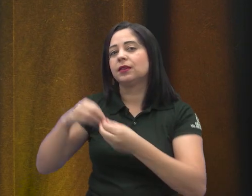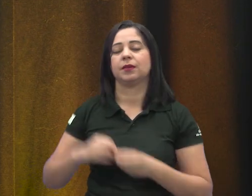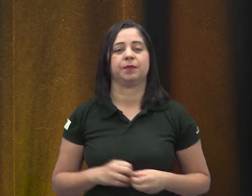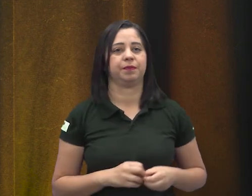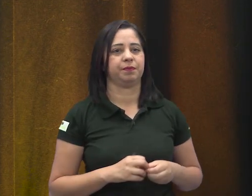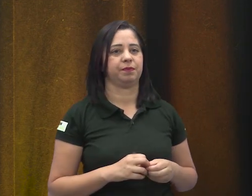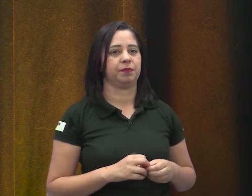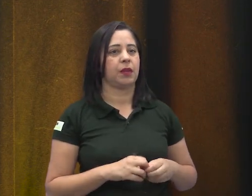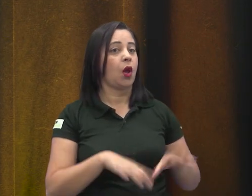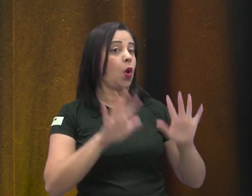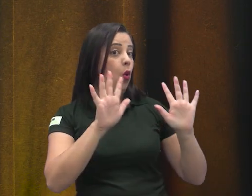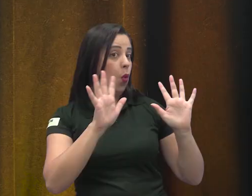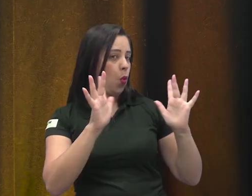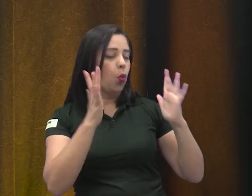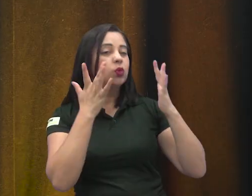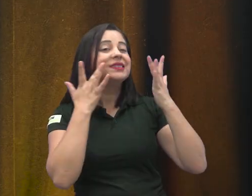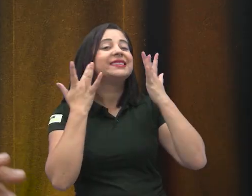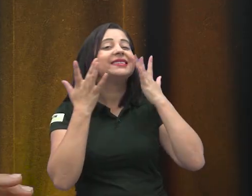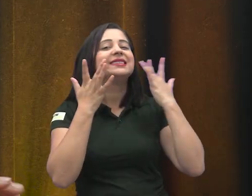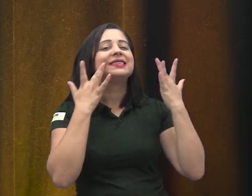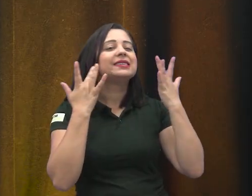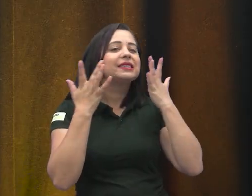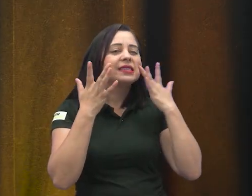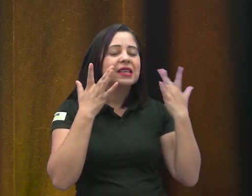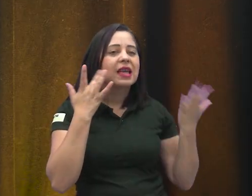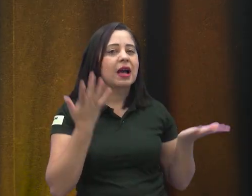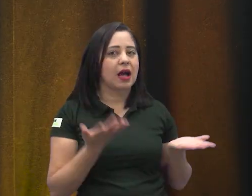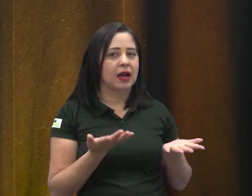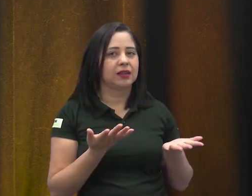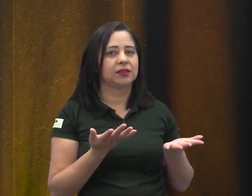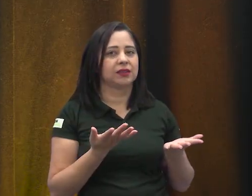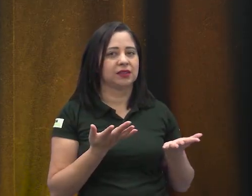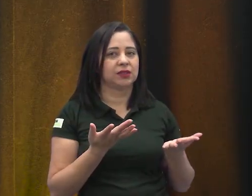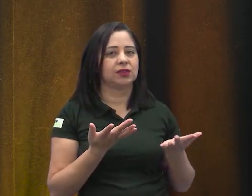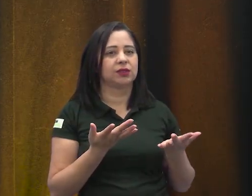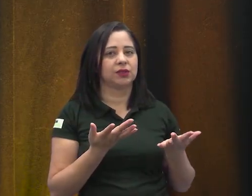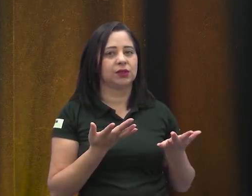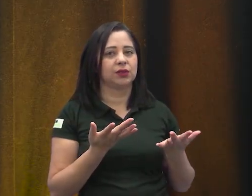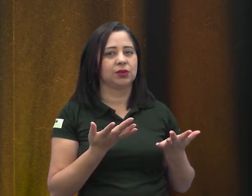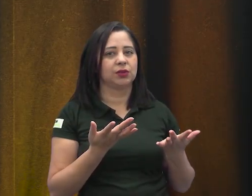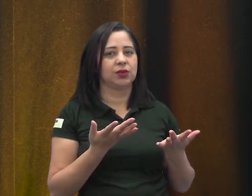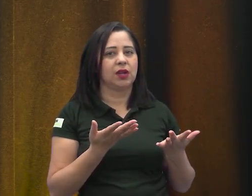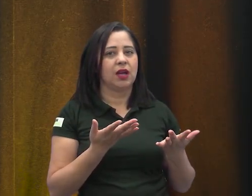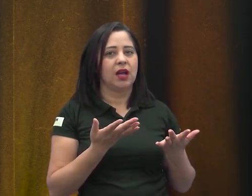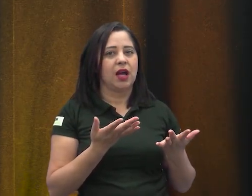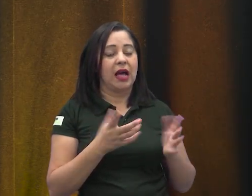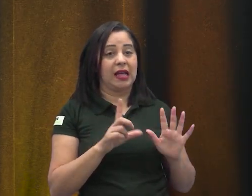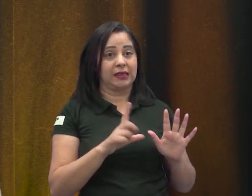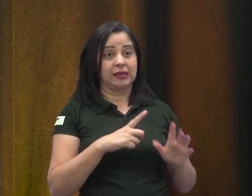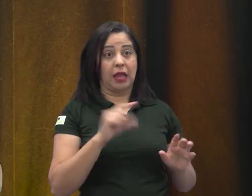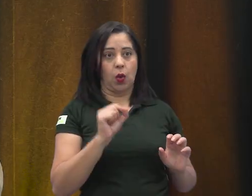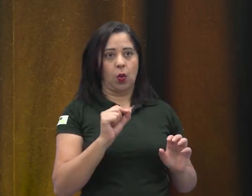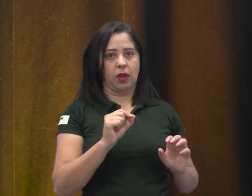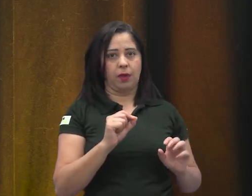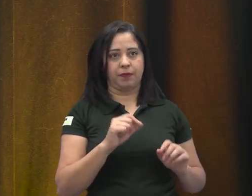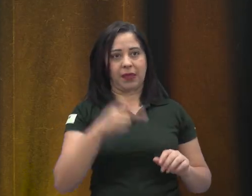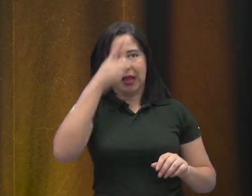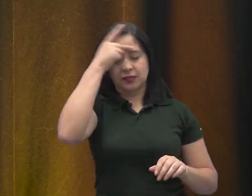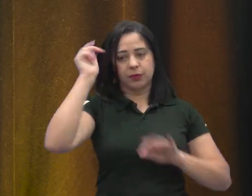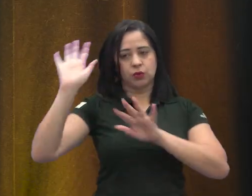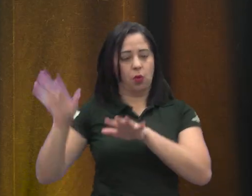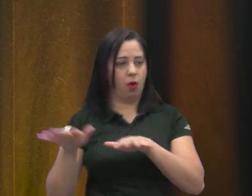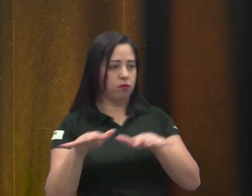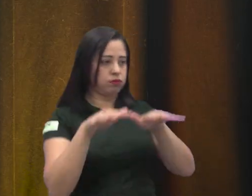que o teatro, ele tem, nas várias vertentes da arte, ele tem a facilidade da pessoa ouvir e